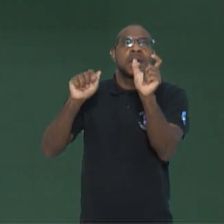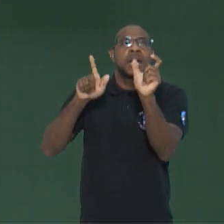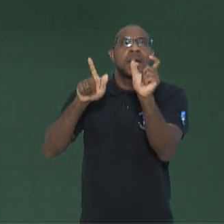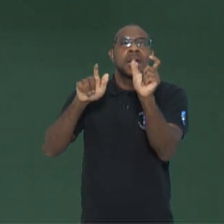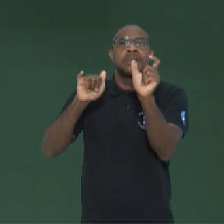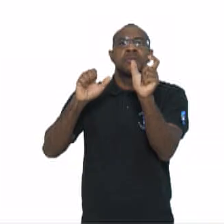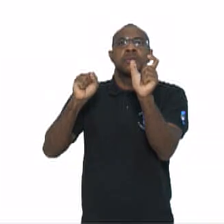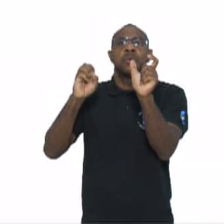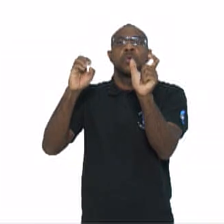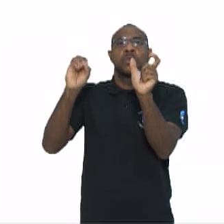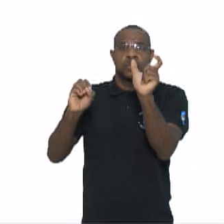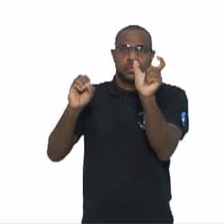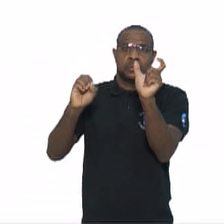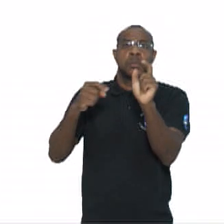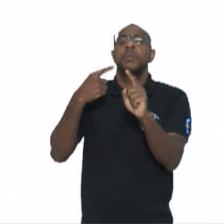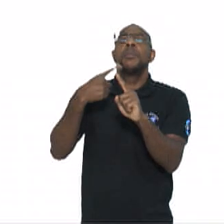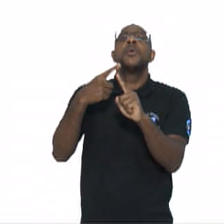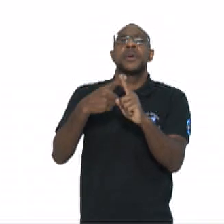S.